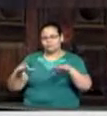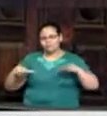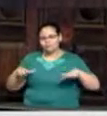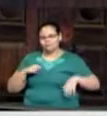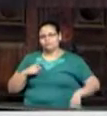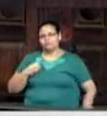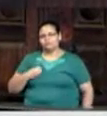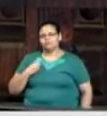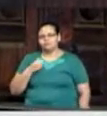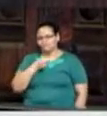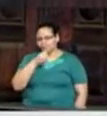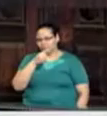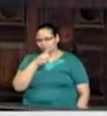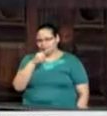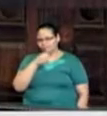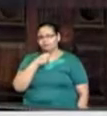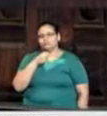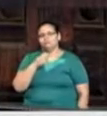casa, imprensa,